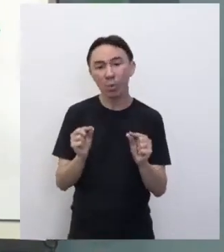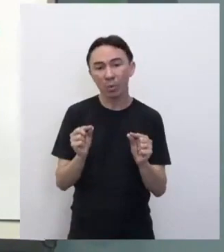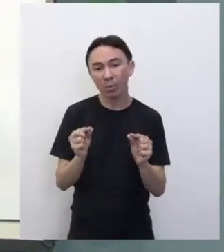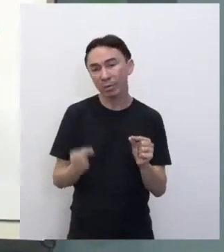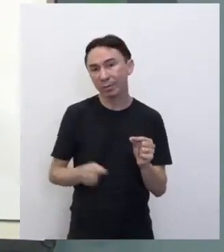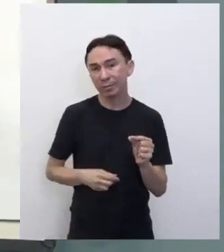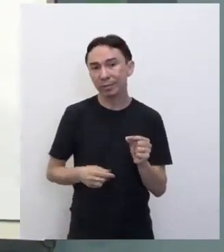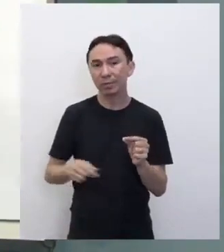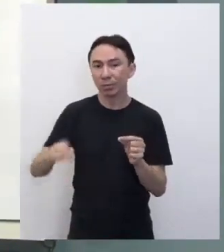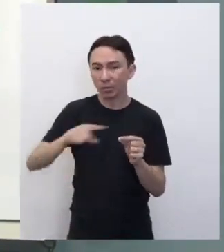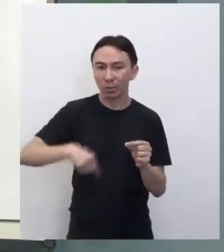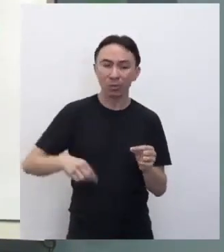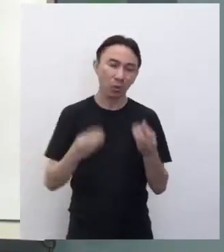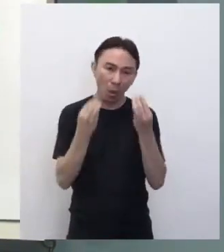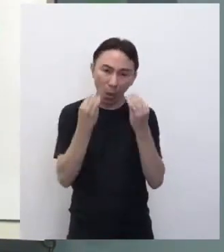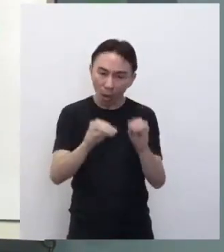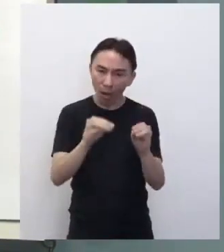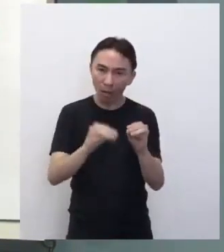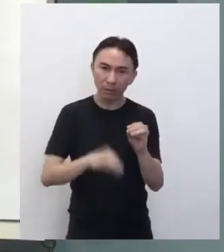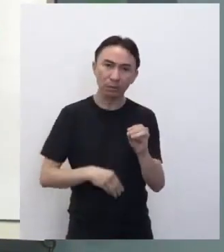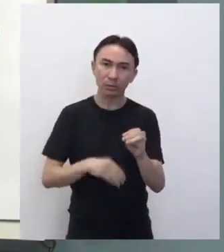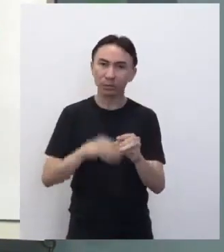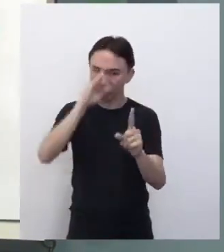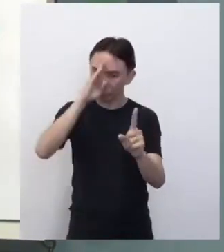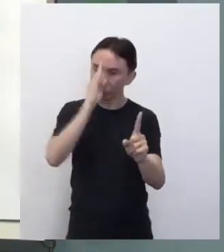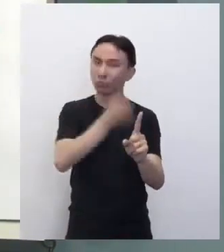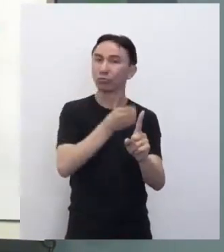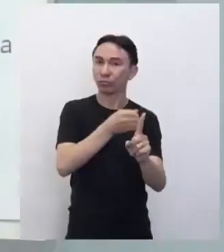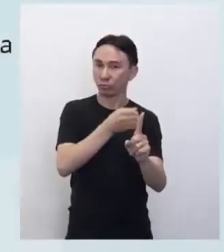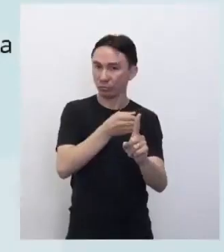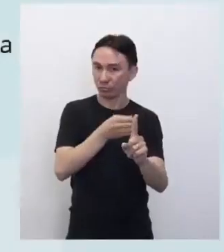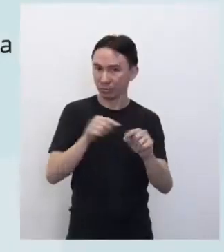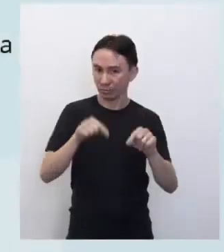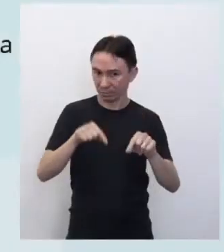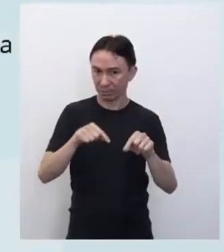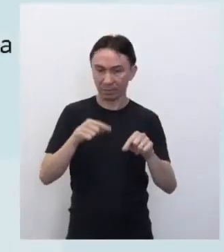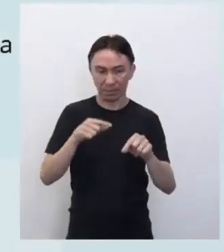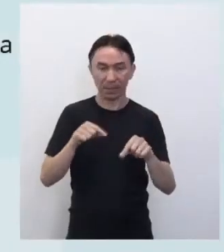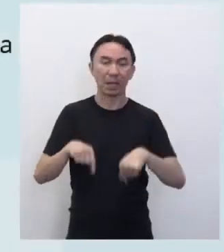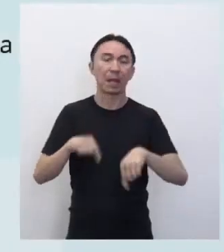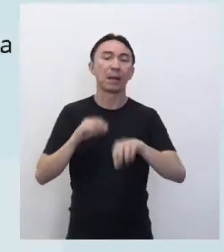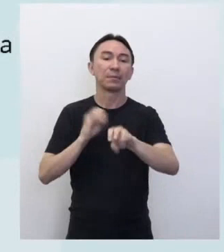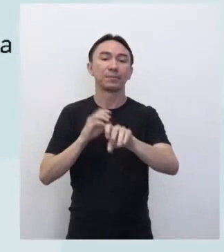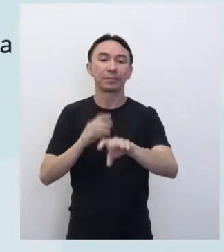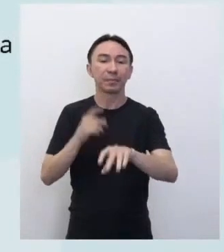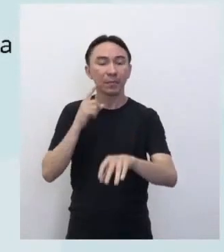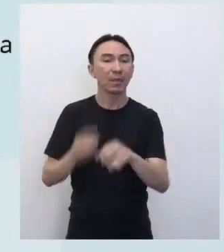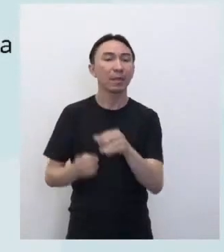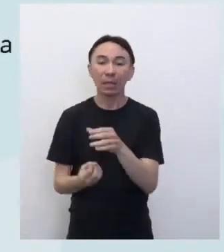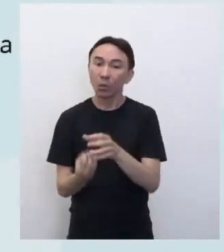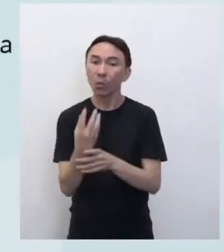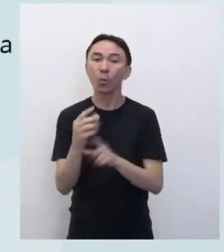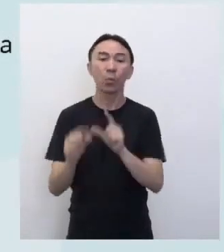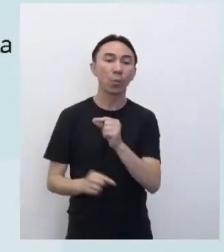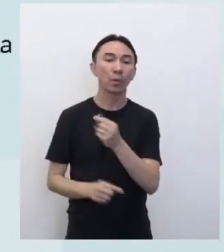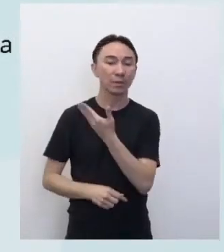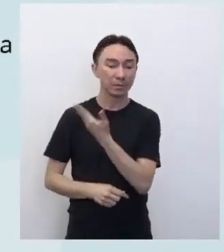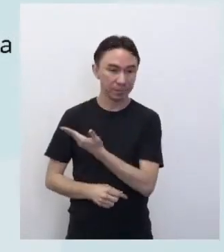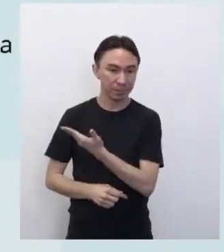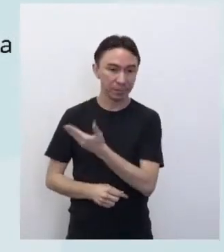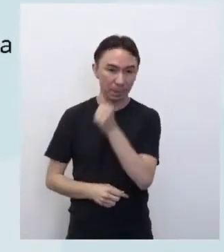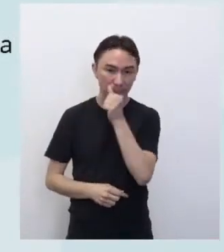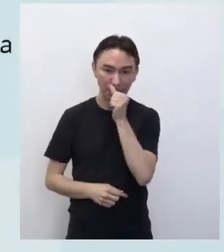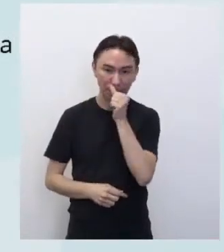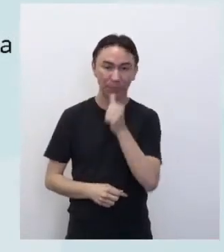os objetivos da aula e aquilo que a gente vai ver. Então, criamos aí um slide para isso. Então, agora você vai ter o que você vai ver nessa aula e quais são os